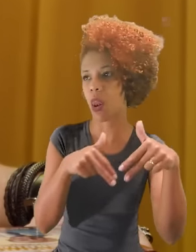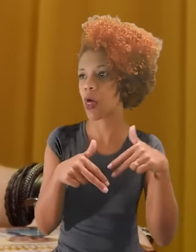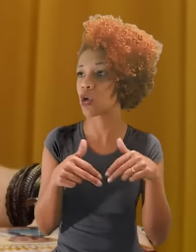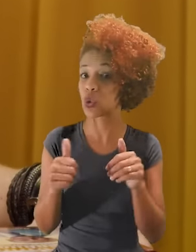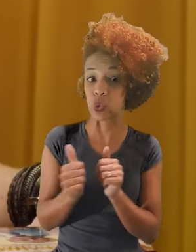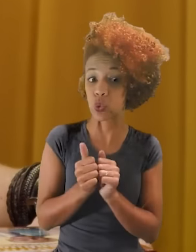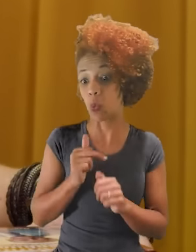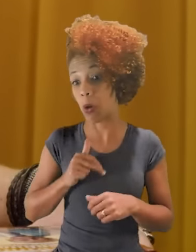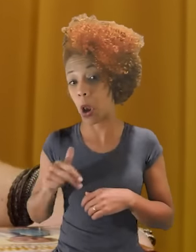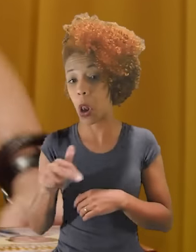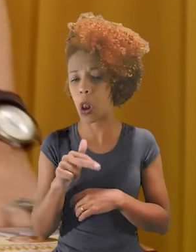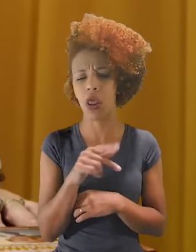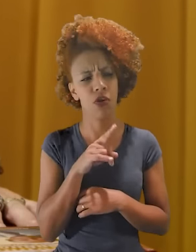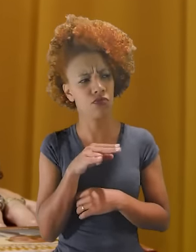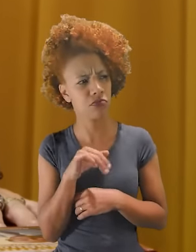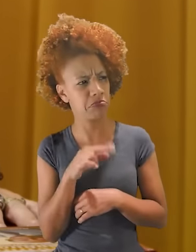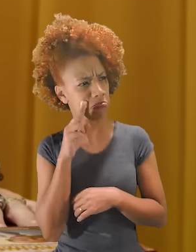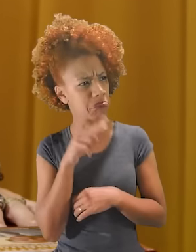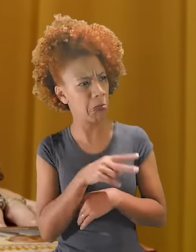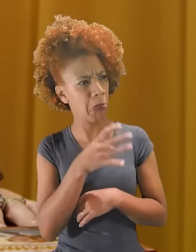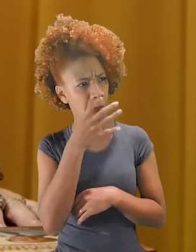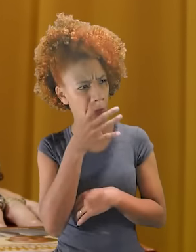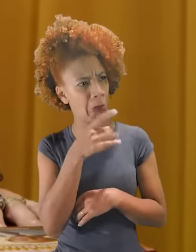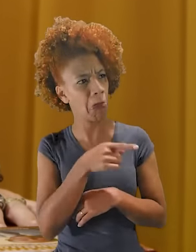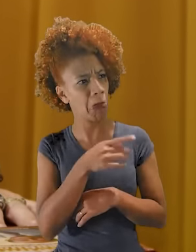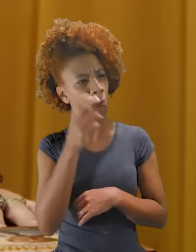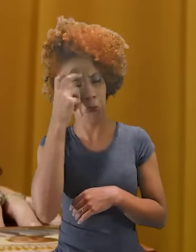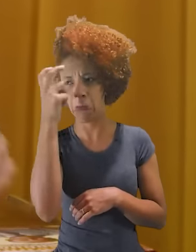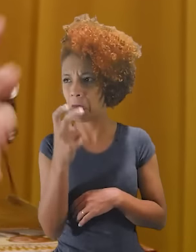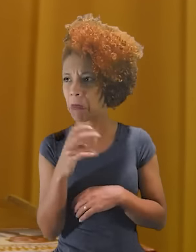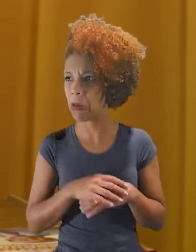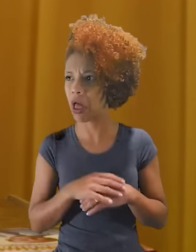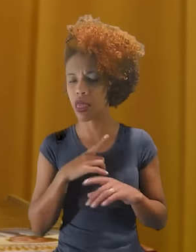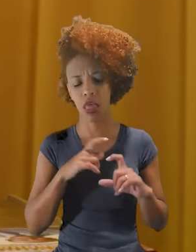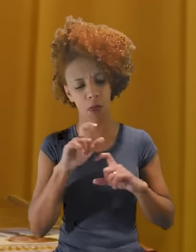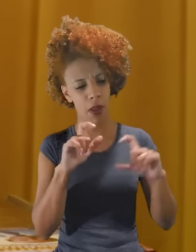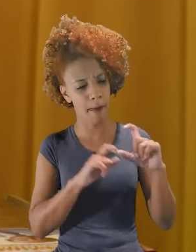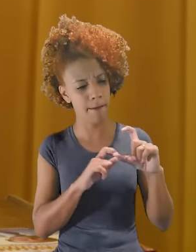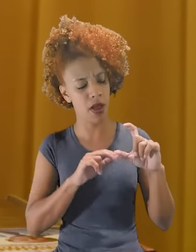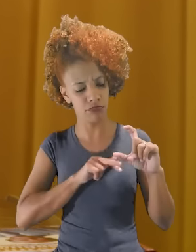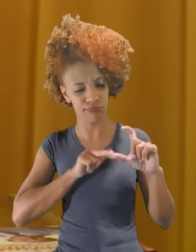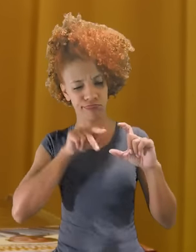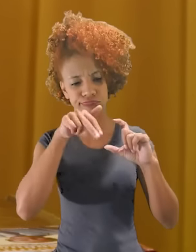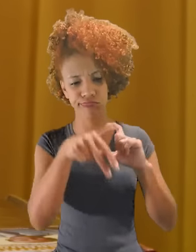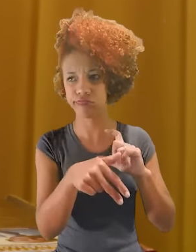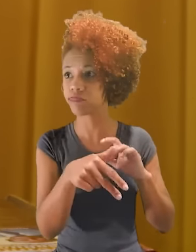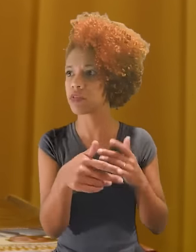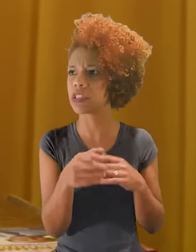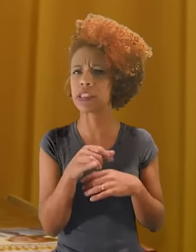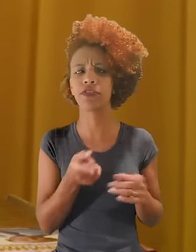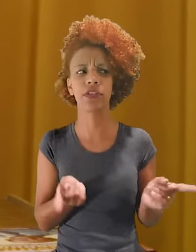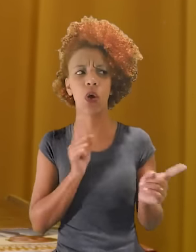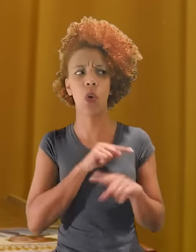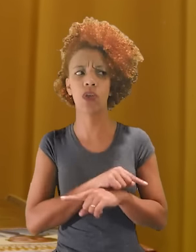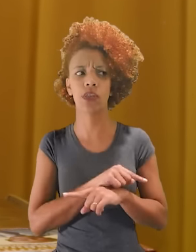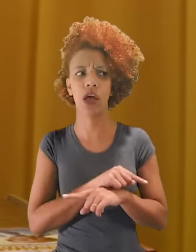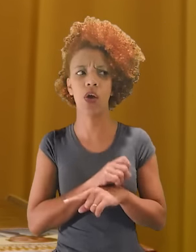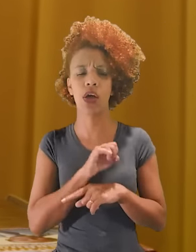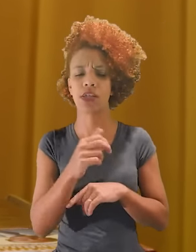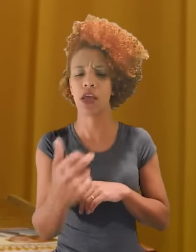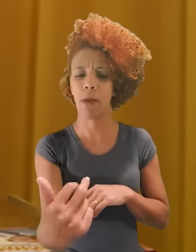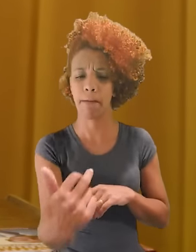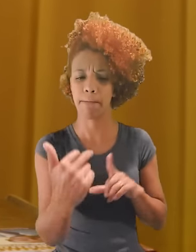ambiente, junto com a galera. E o Walt Disney olhou aquilo e falou, pô, isso é genial. O cara tirou uma animação e pôs no meio das pessoas. E se eu fizer o contrário? Se eu